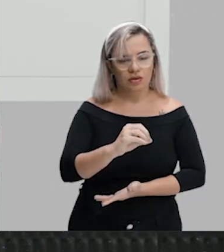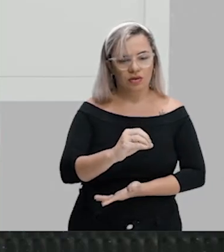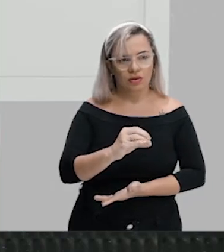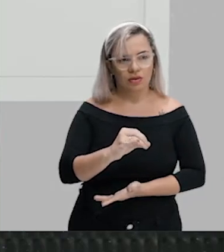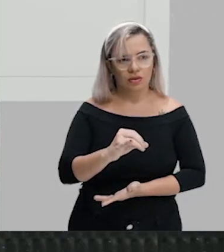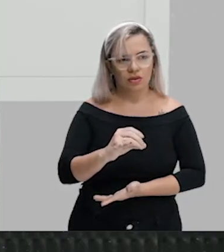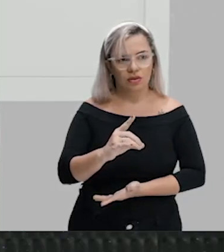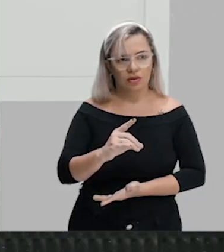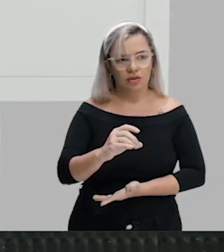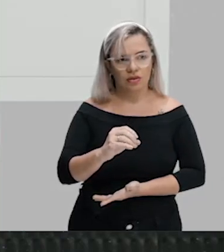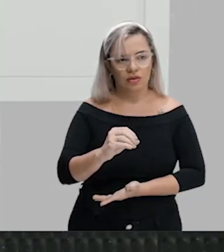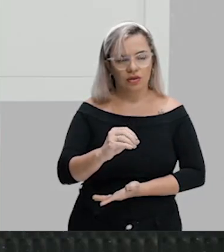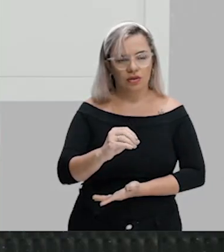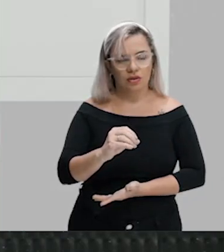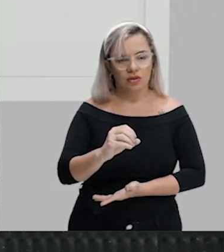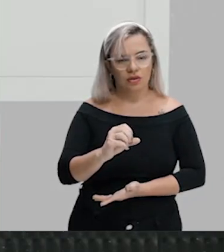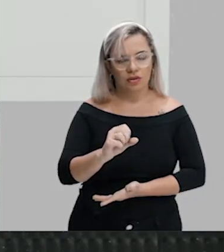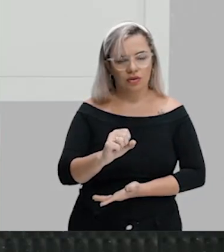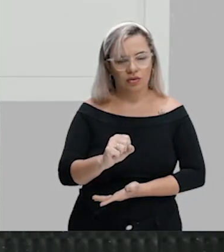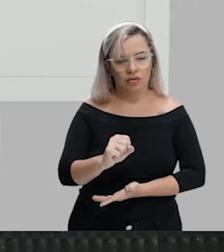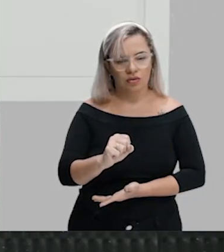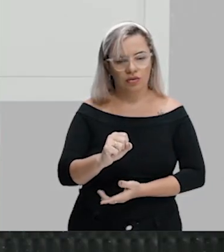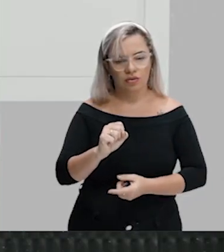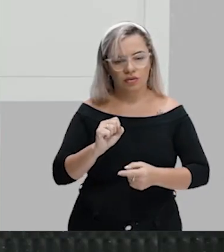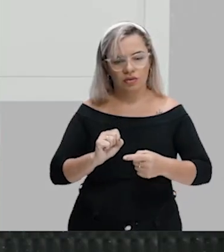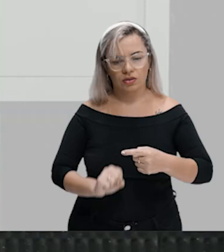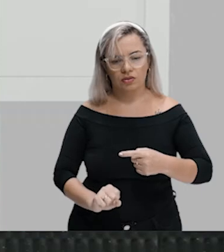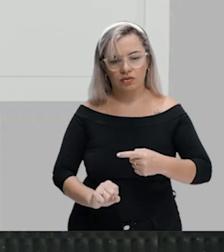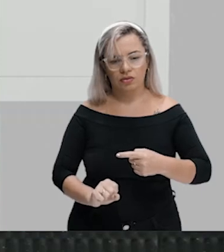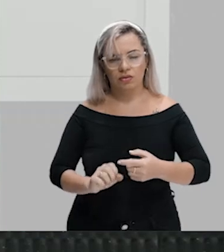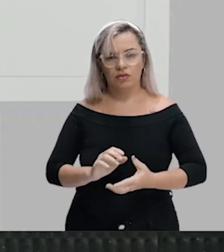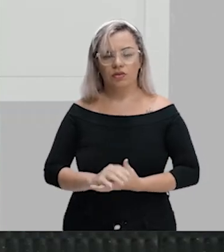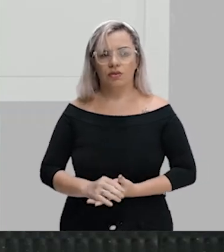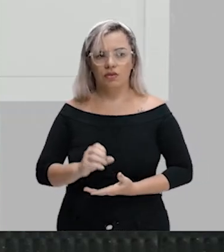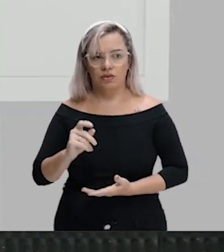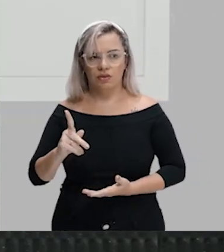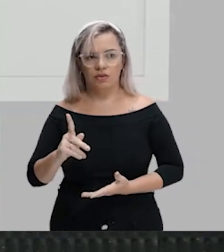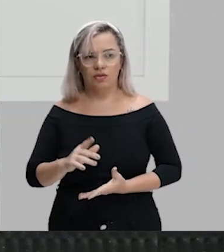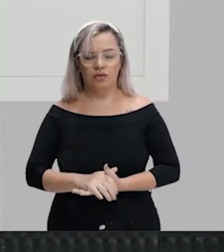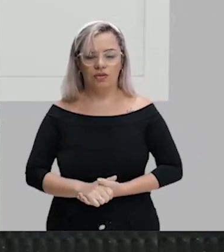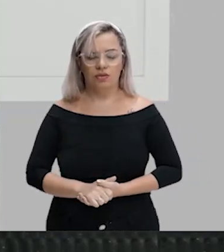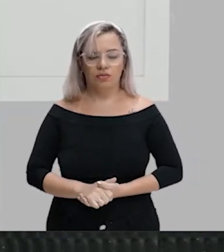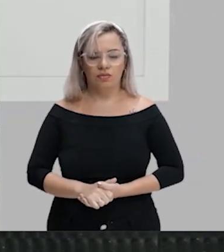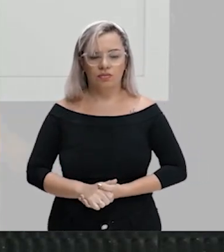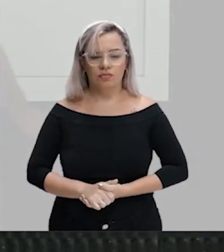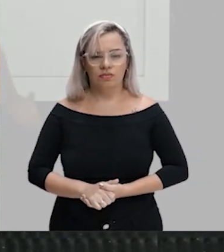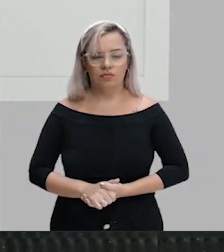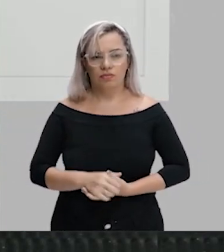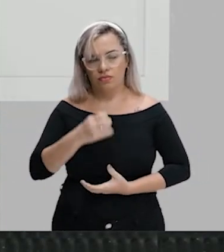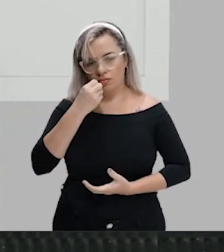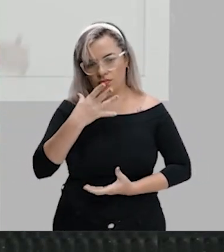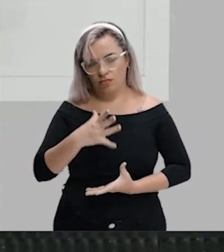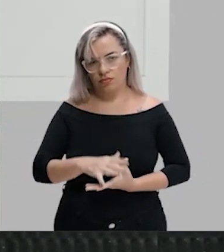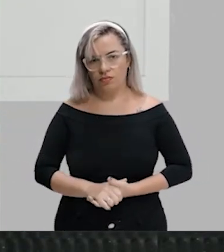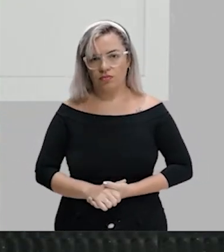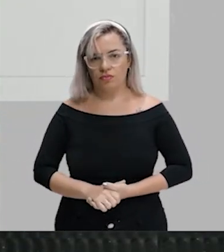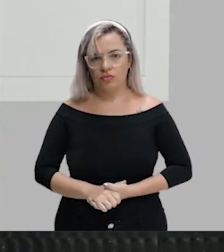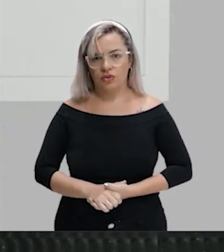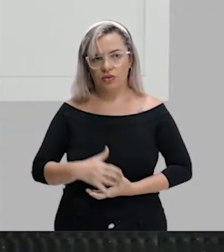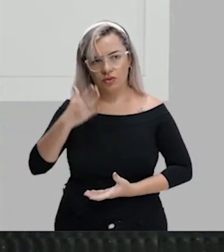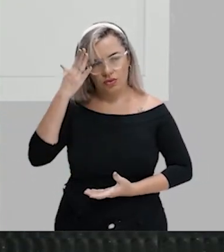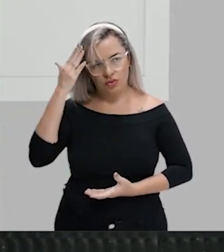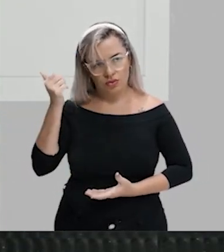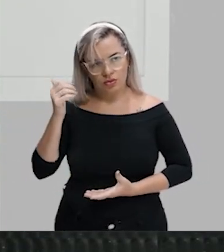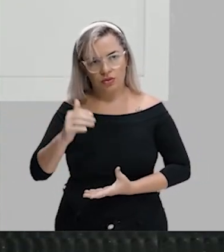ciclos por segundo. Ok? Bom, nós sabemos